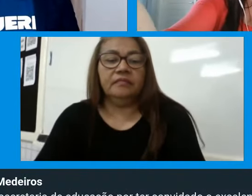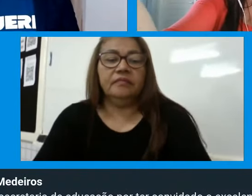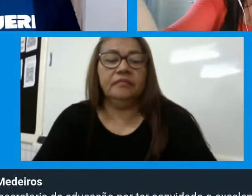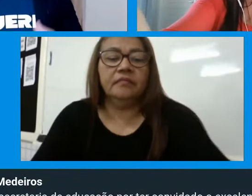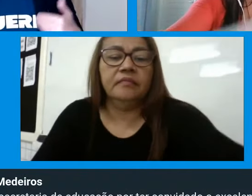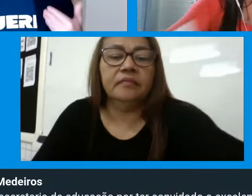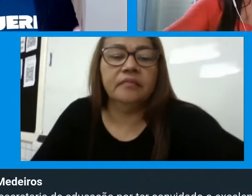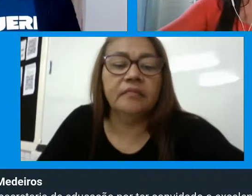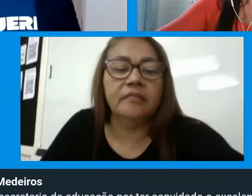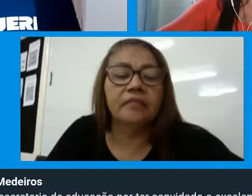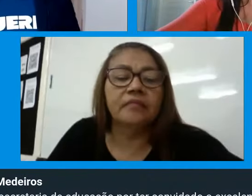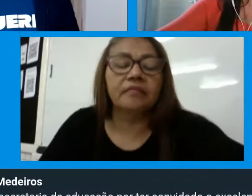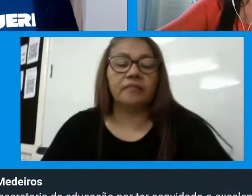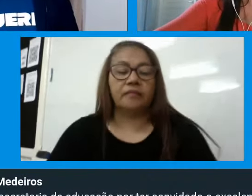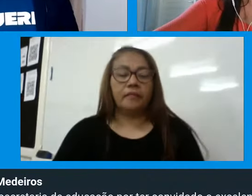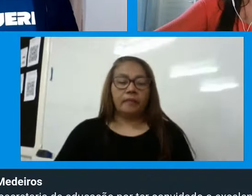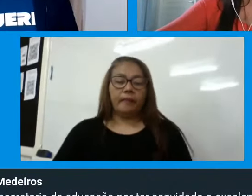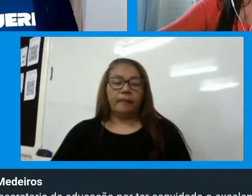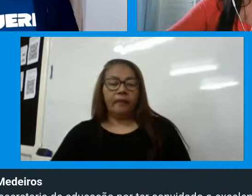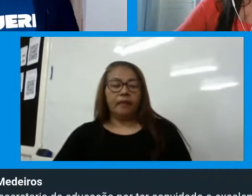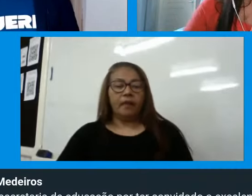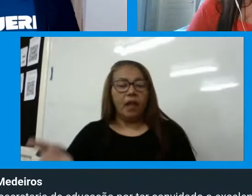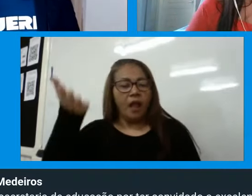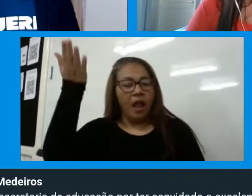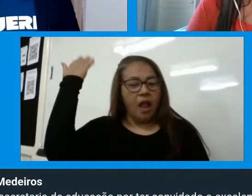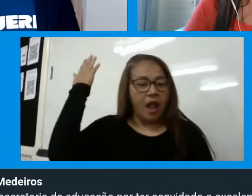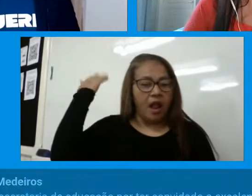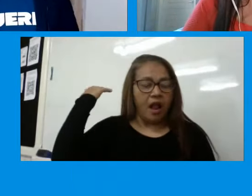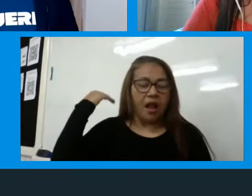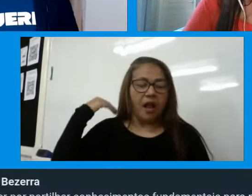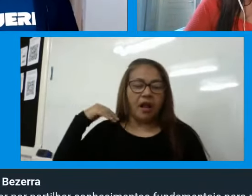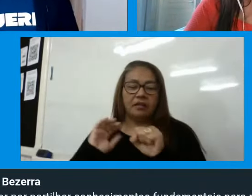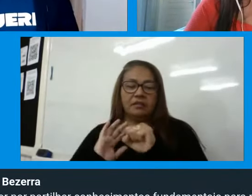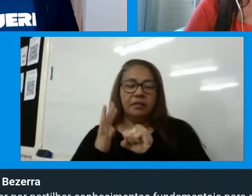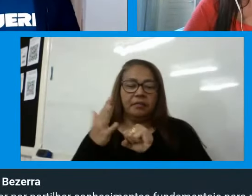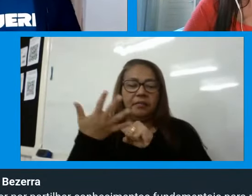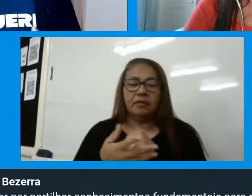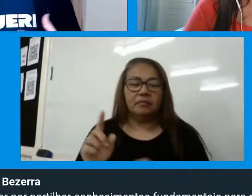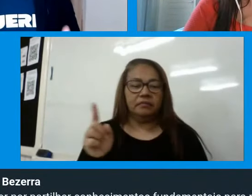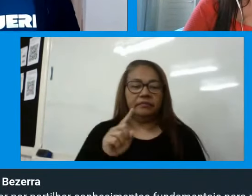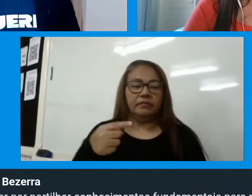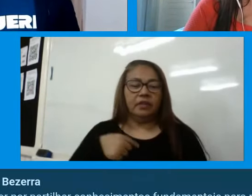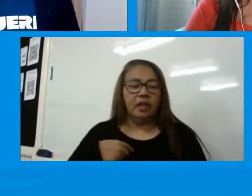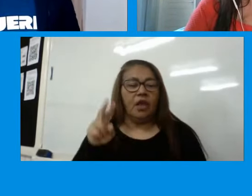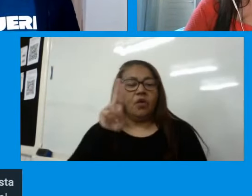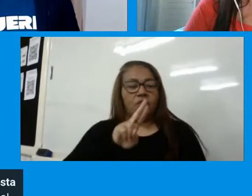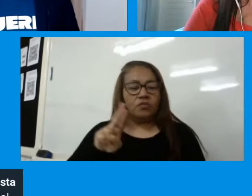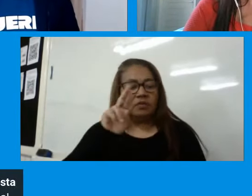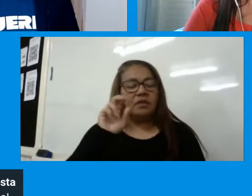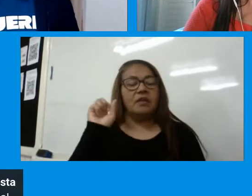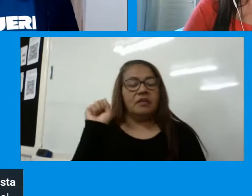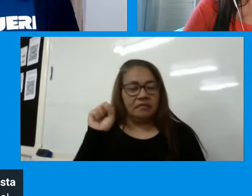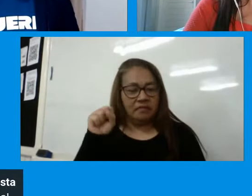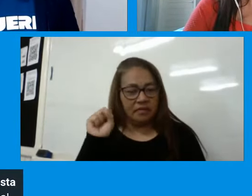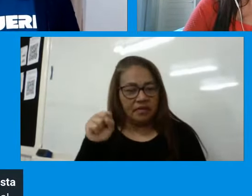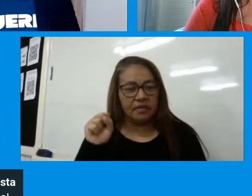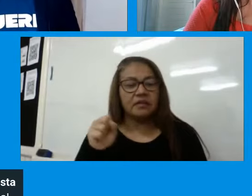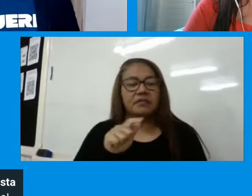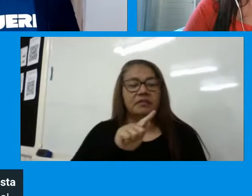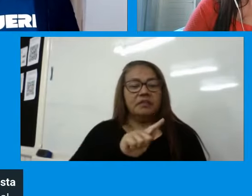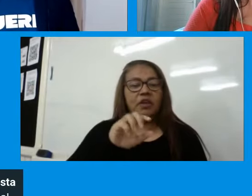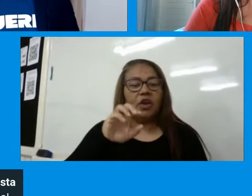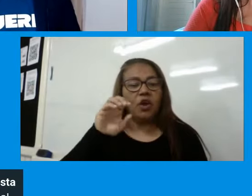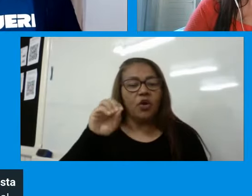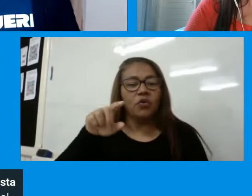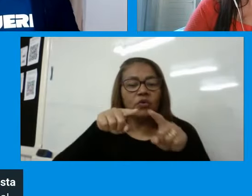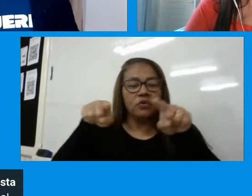Sala de Aula, eu já usava, sim, algumas ferramentas relacionadas à produção de vídeo, mas, assim, eu